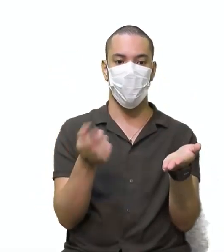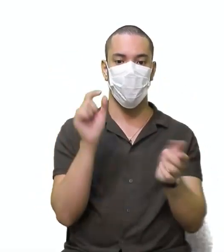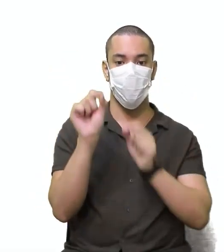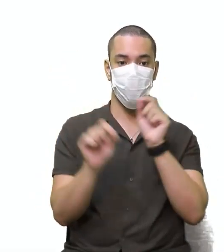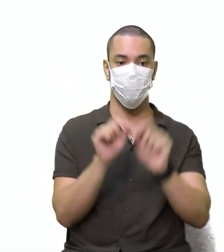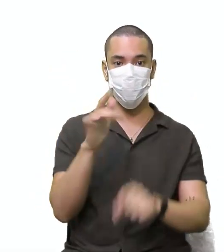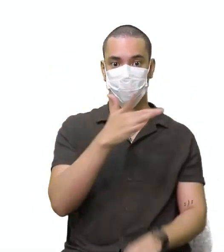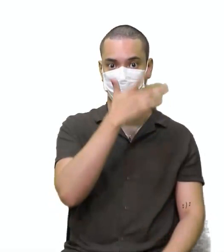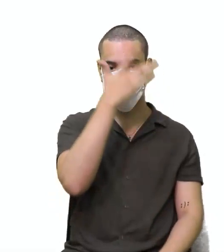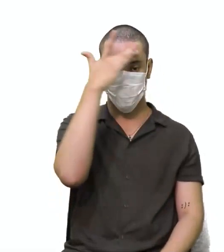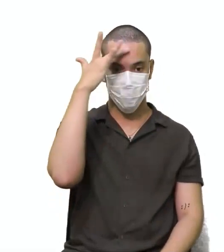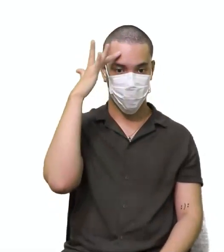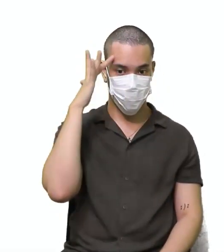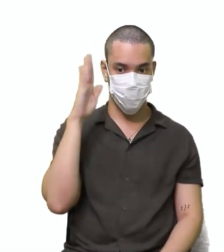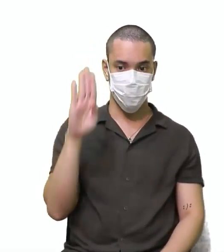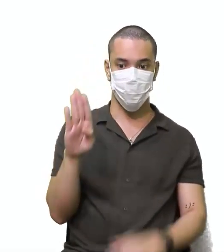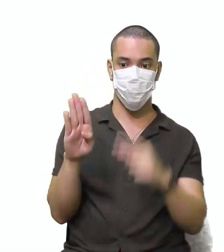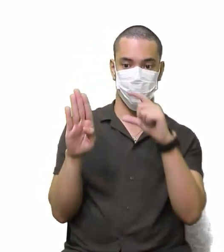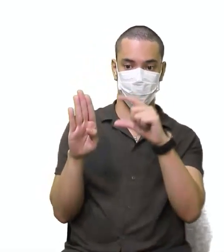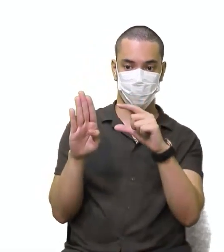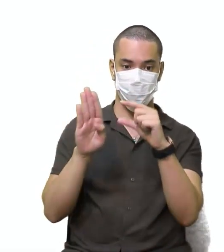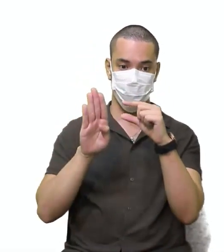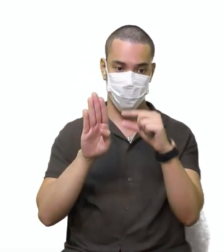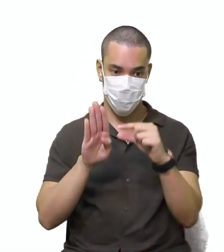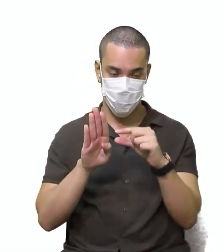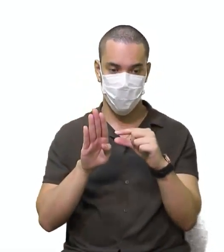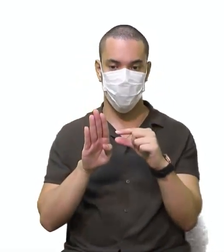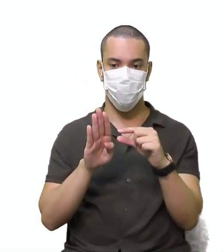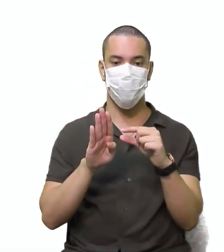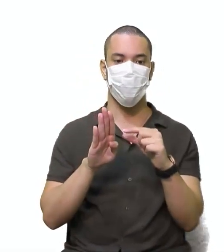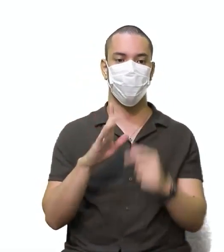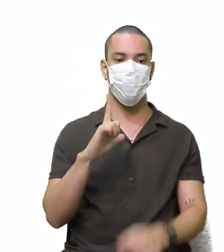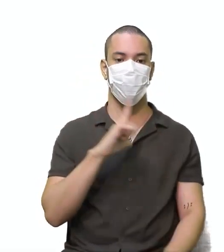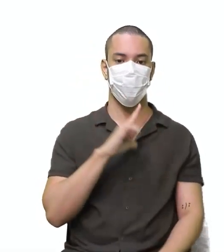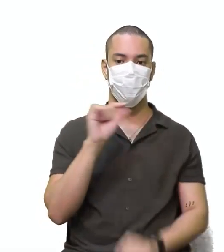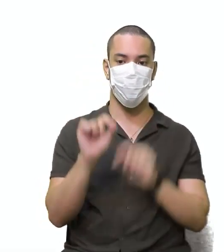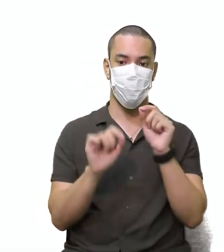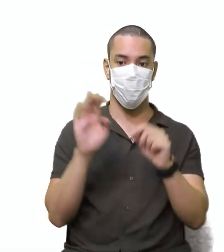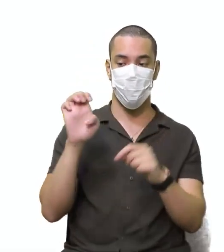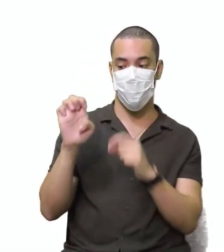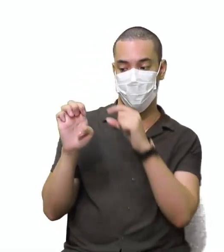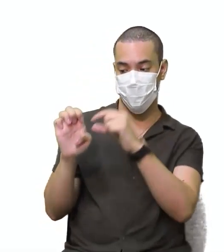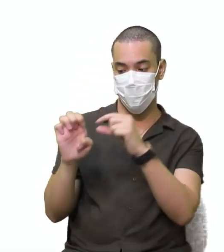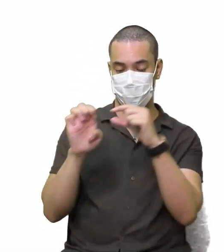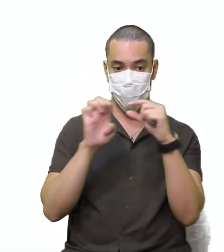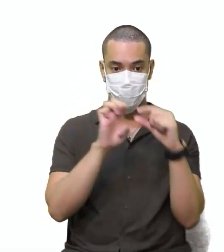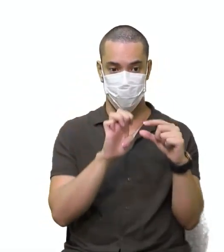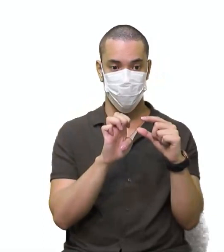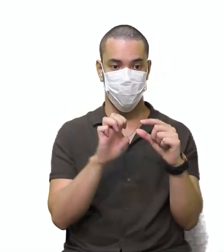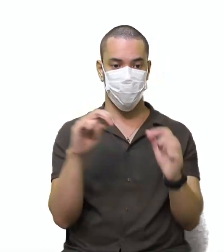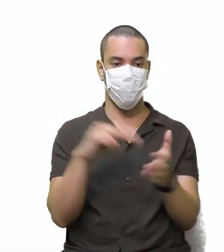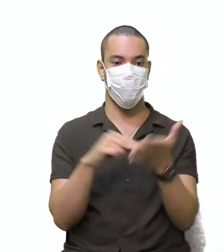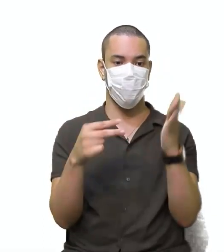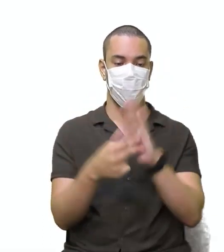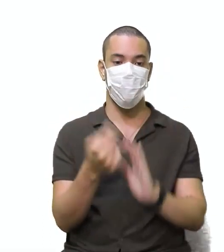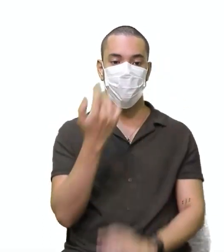indivíduo Bzão, Bzinho, Ezinho, Ezinho, vai ter a